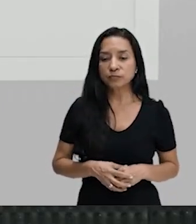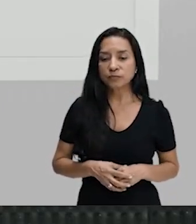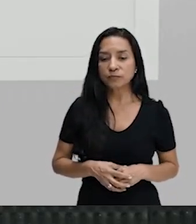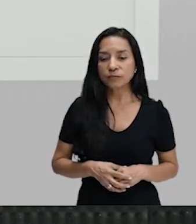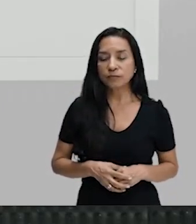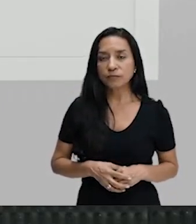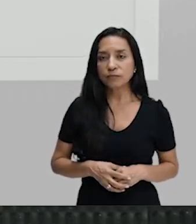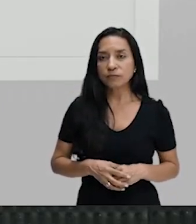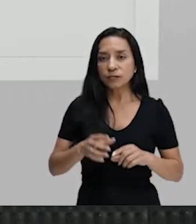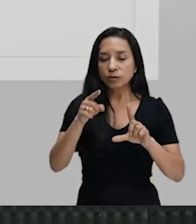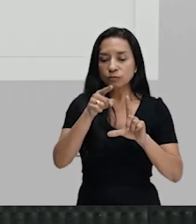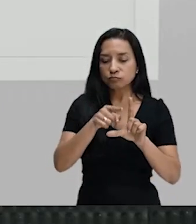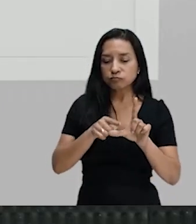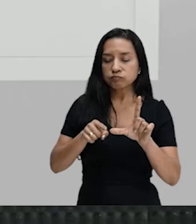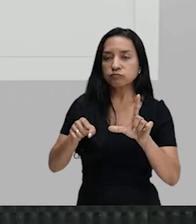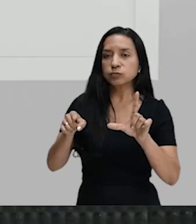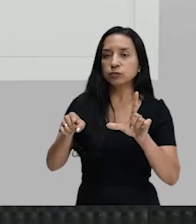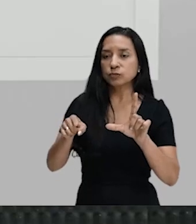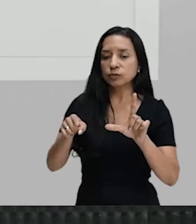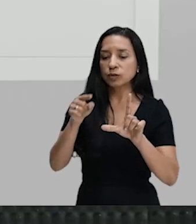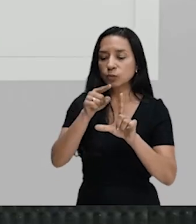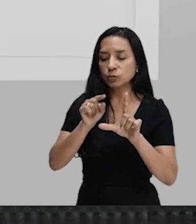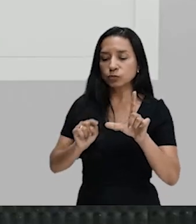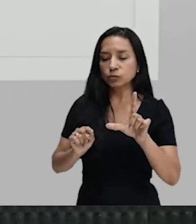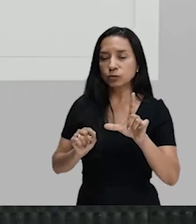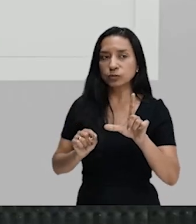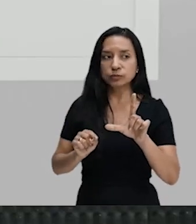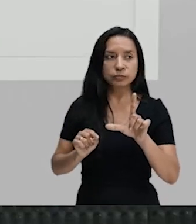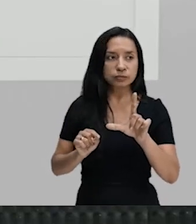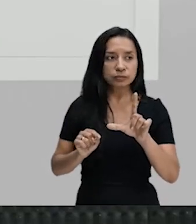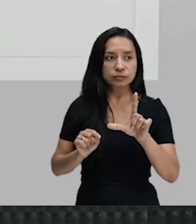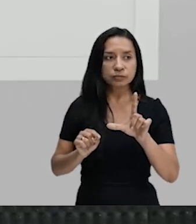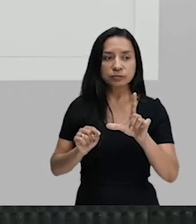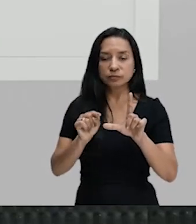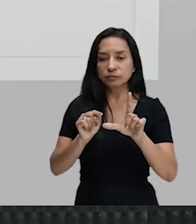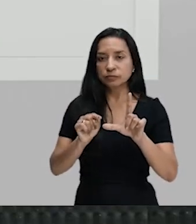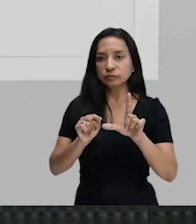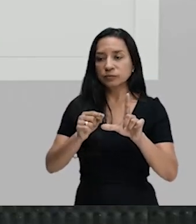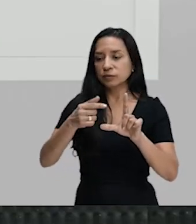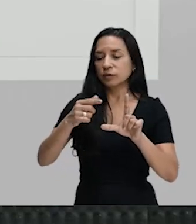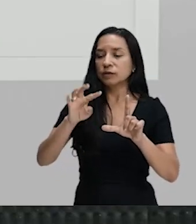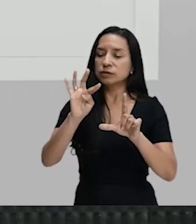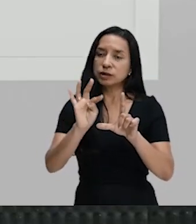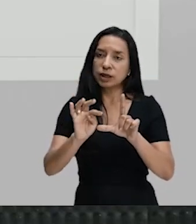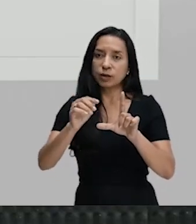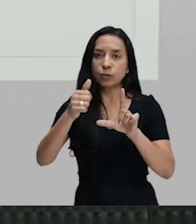Então ele toca aí os dois. Um detalhe, a temperatura 1